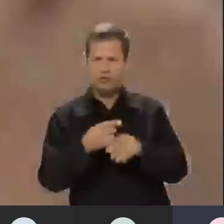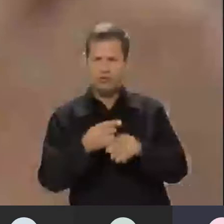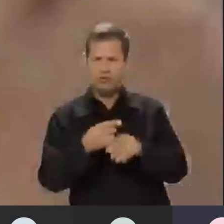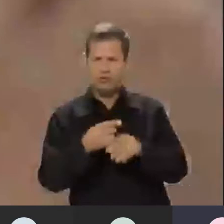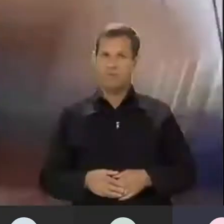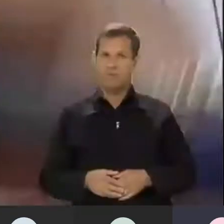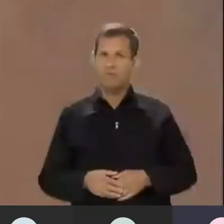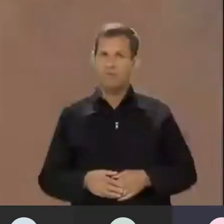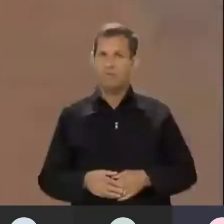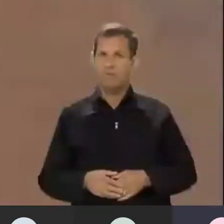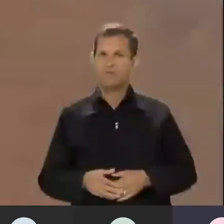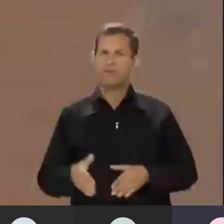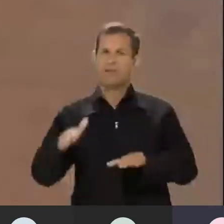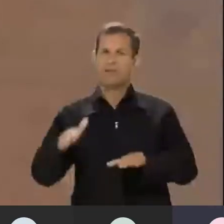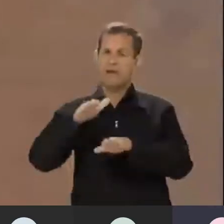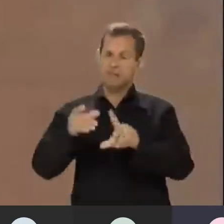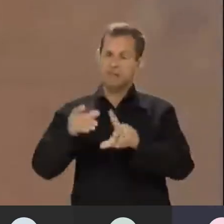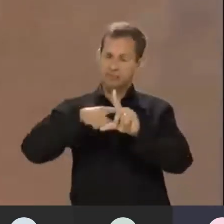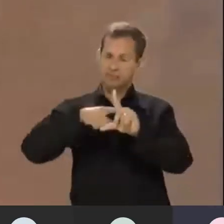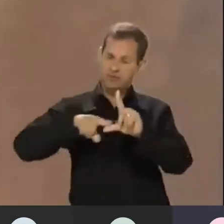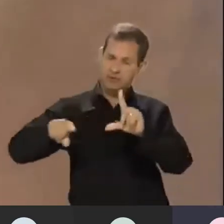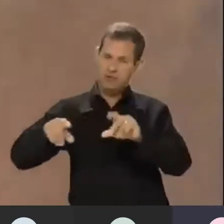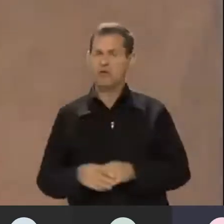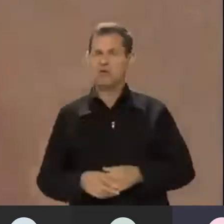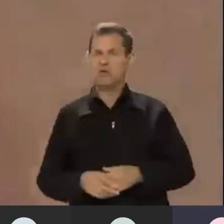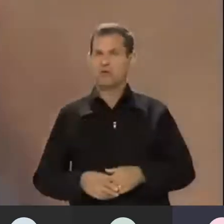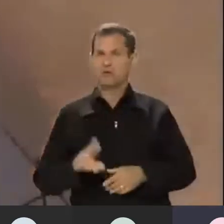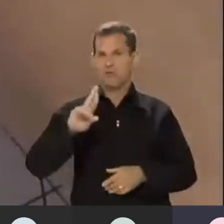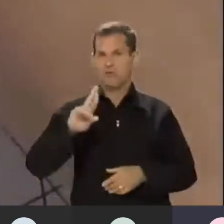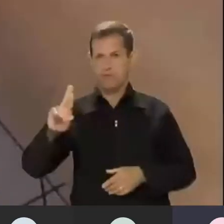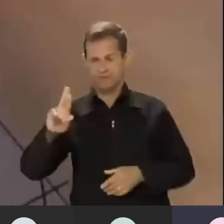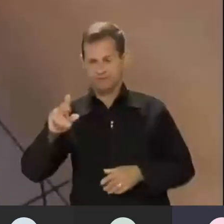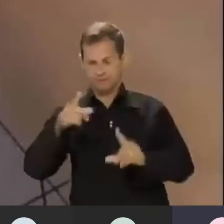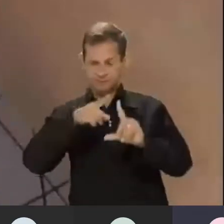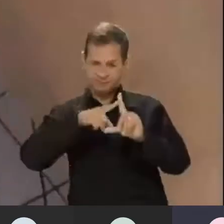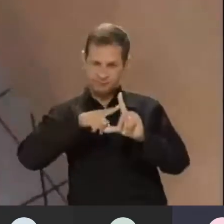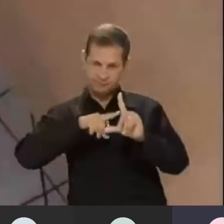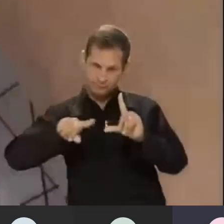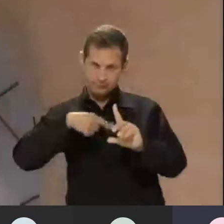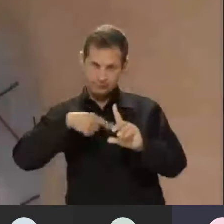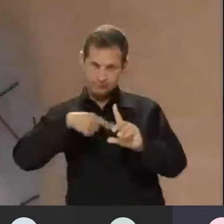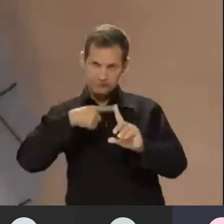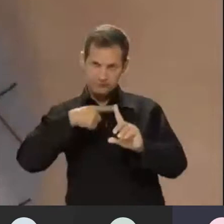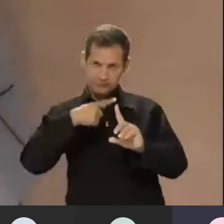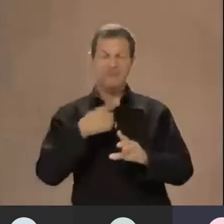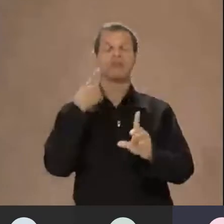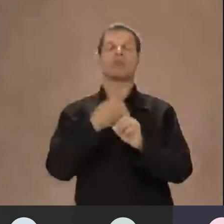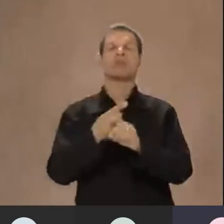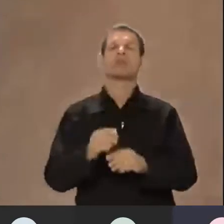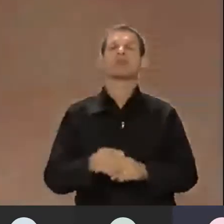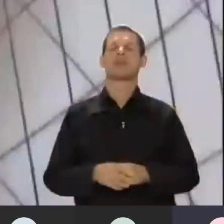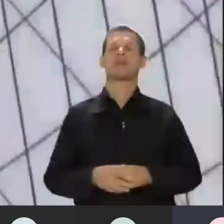curva de umidade relativa. Então, se eu pego essa minha curva, eu vou subir ela até encontrar lá em cima o